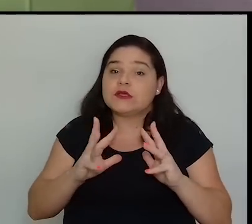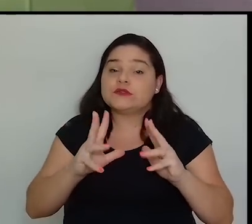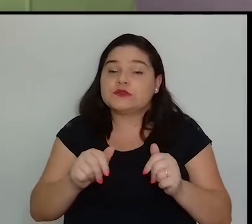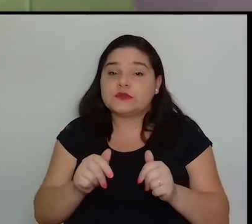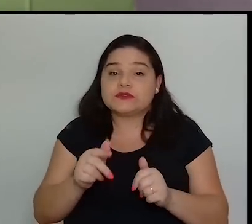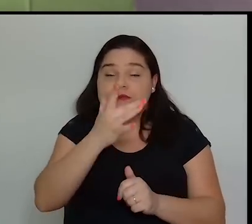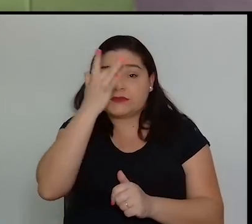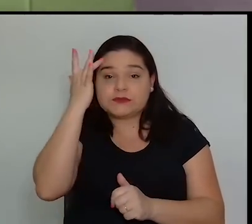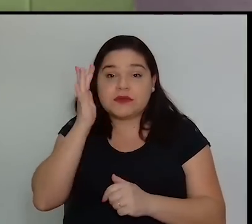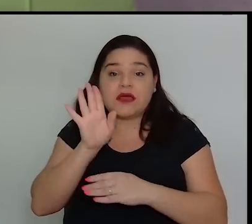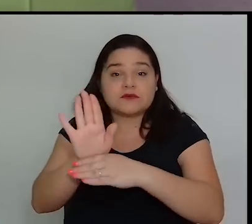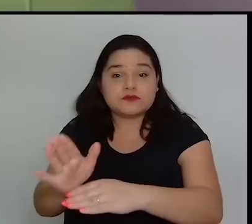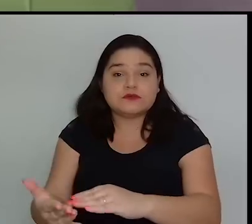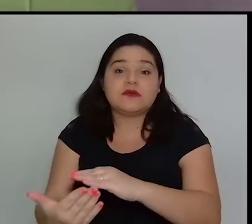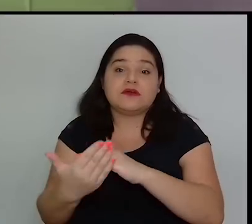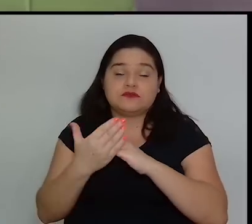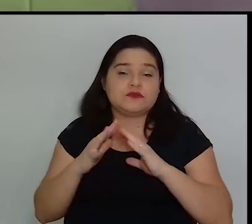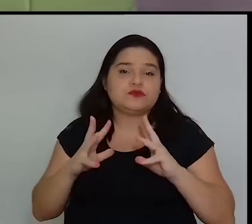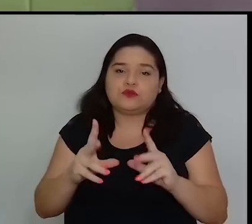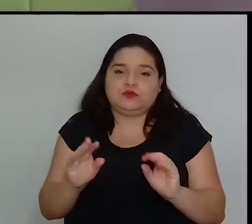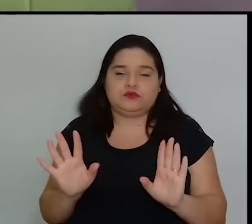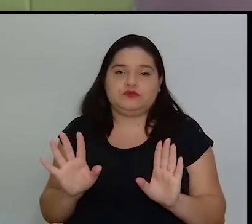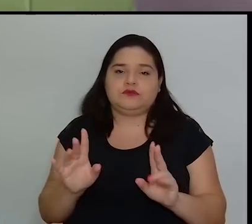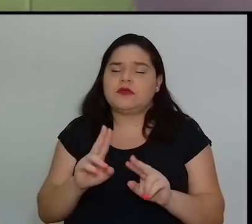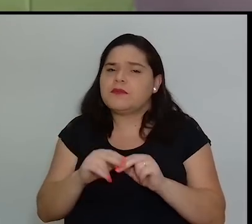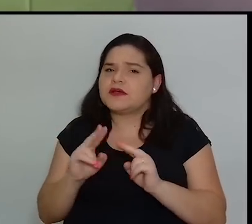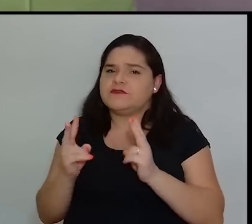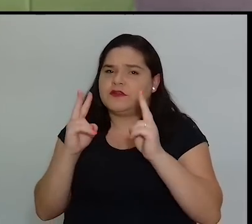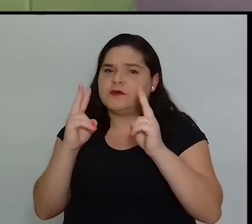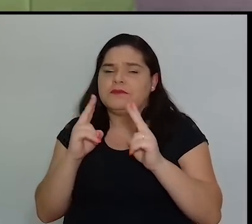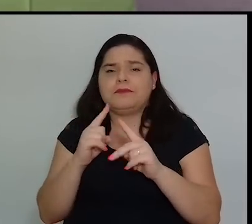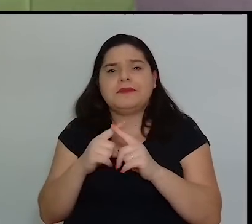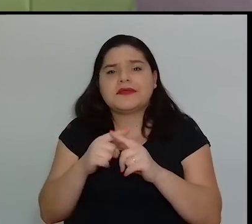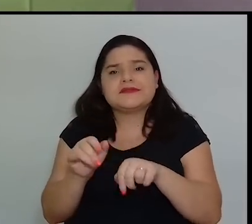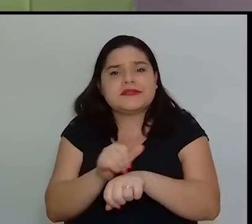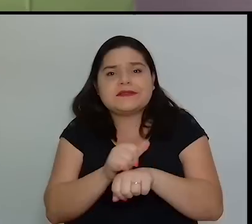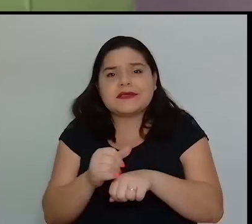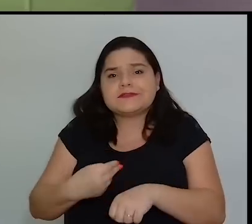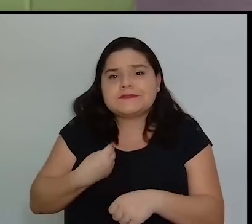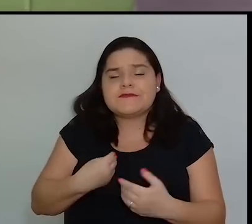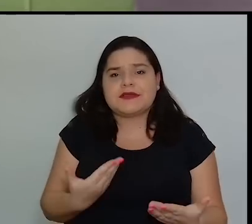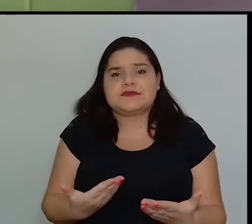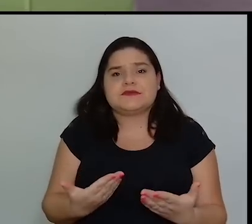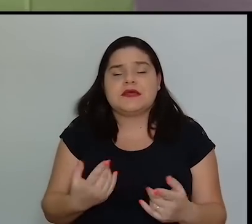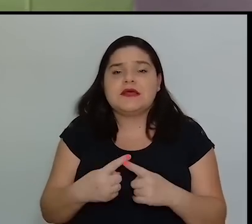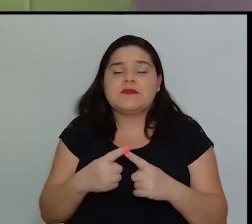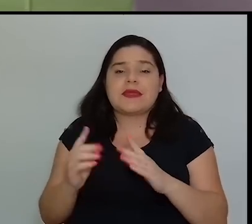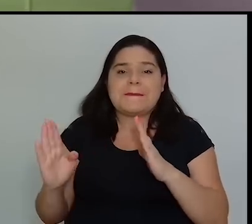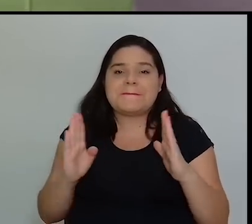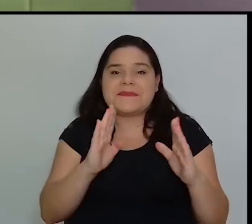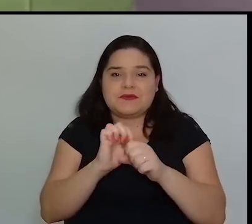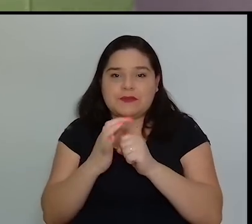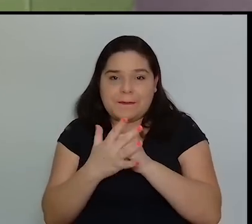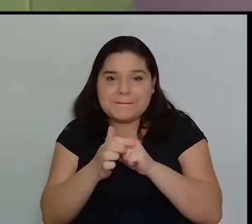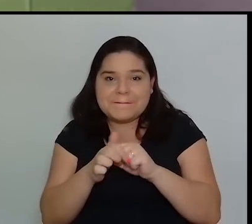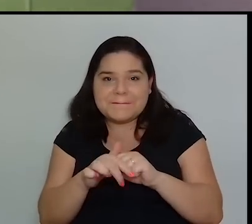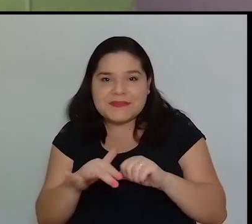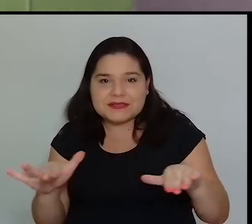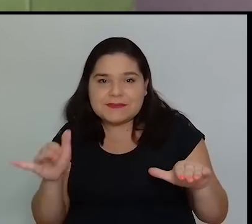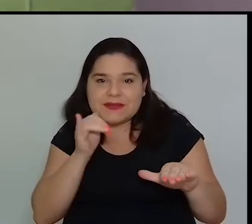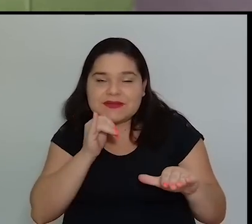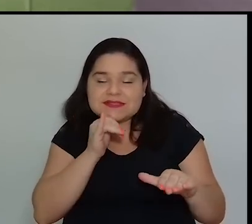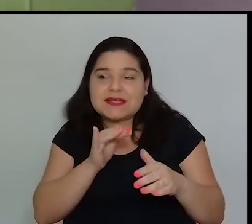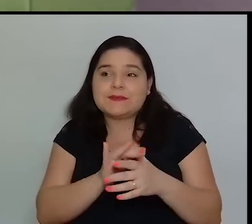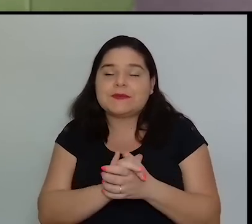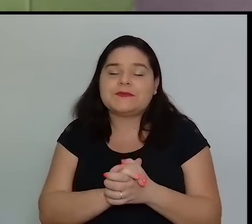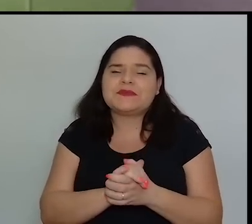todos não só por valor mas por estratégia de sobrevivência mesmo né durante a pandemia o sol